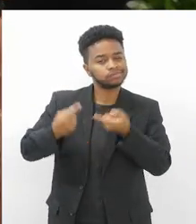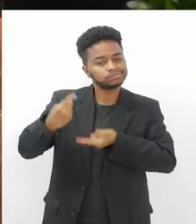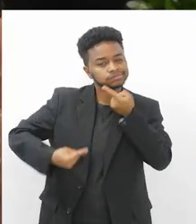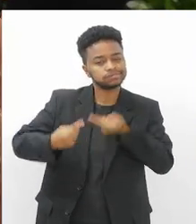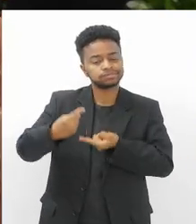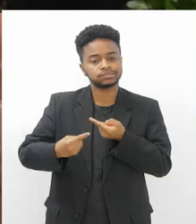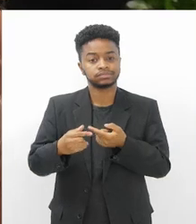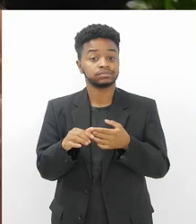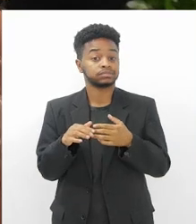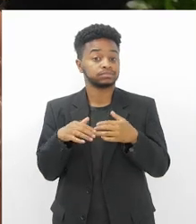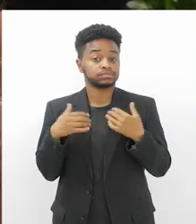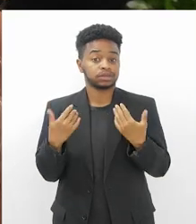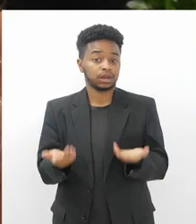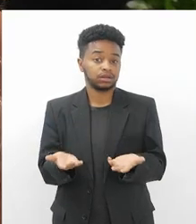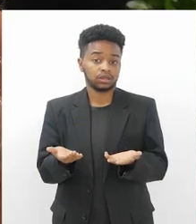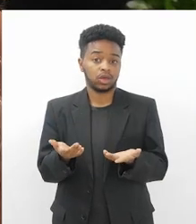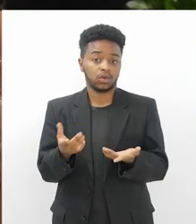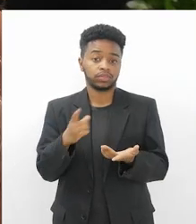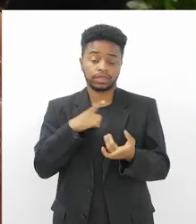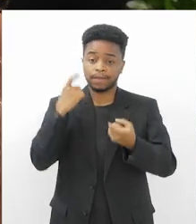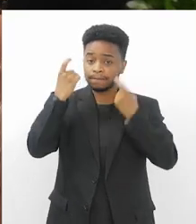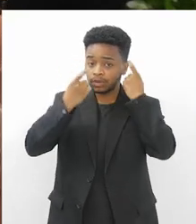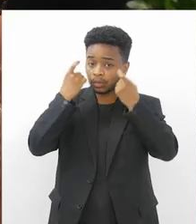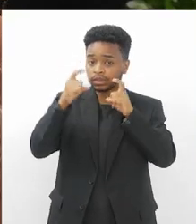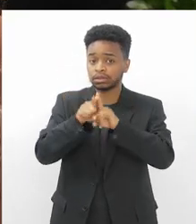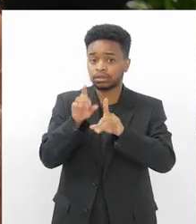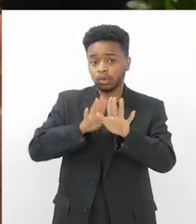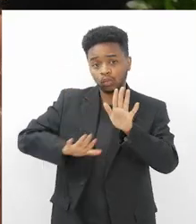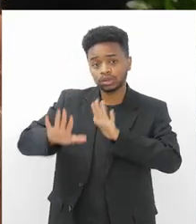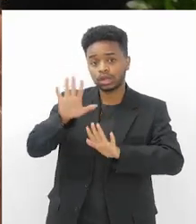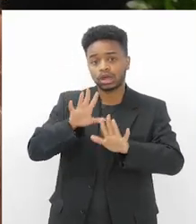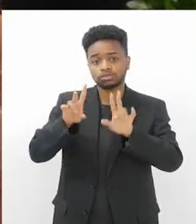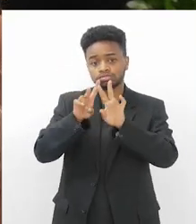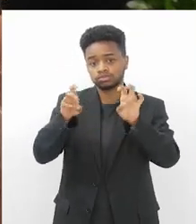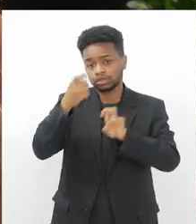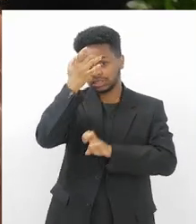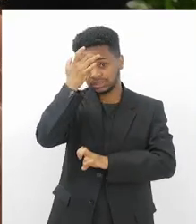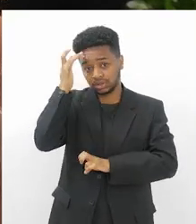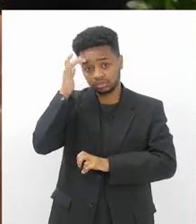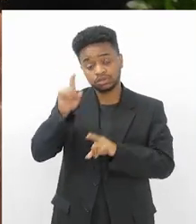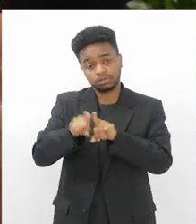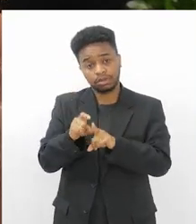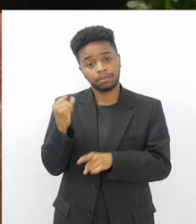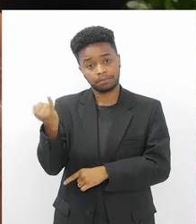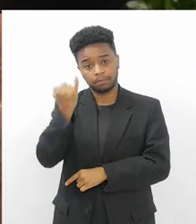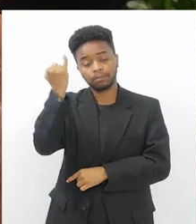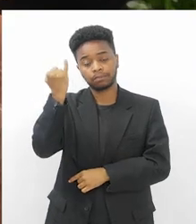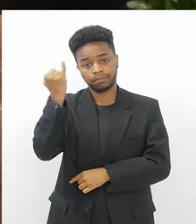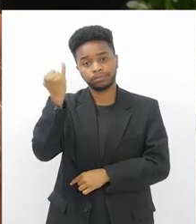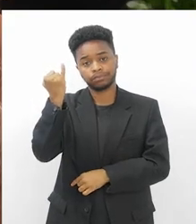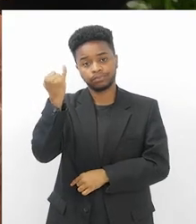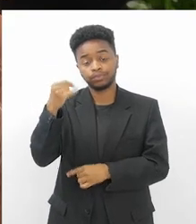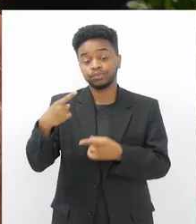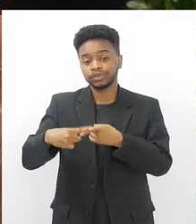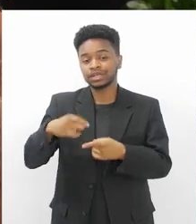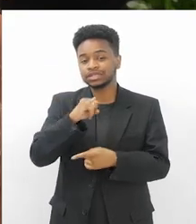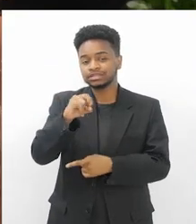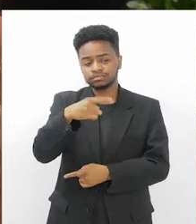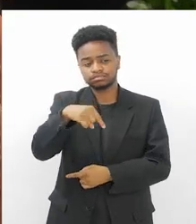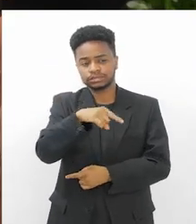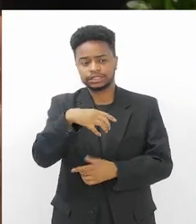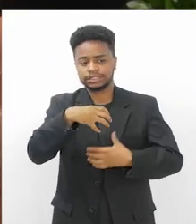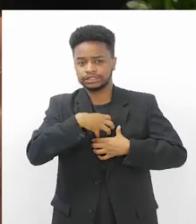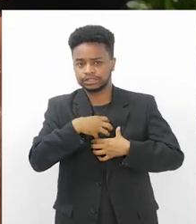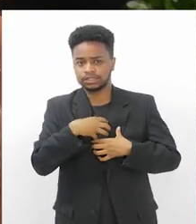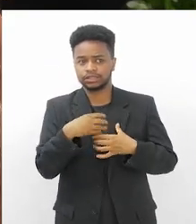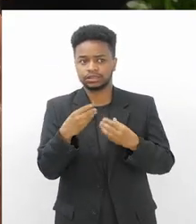muitos embates. E a preocupação e o cuidado com a saúde mental é importante para que, caso você